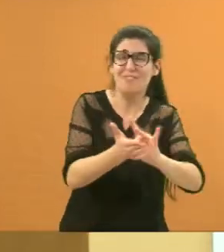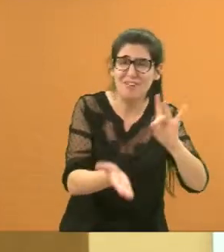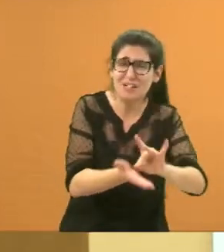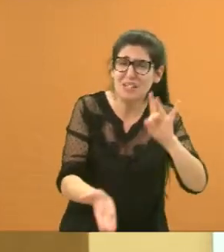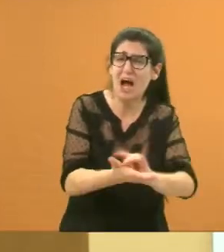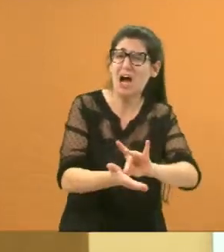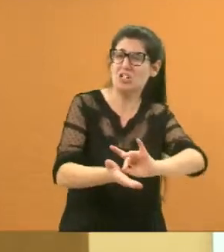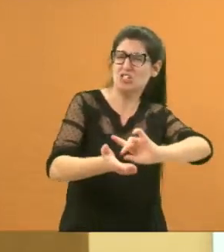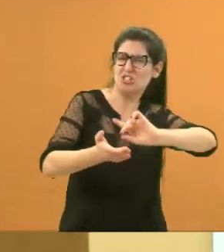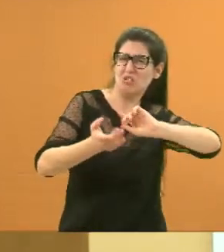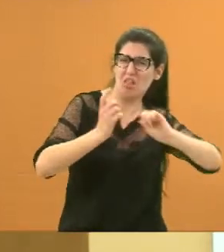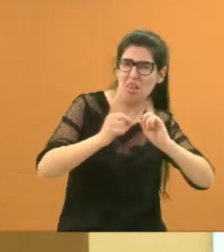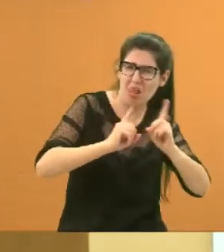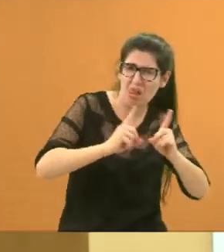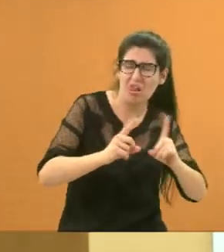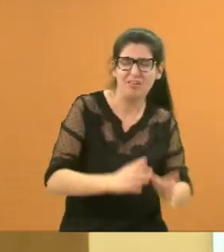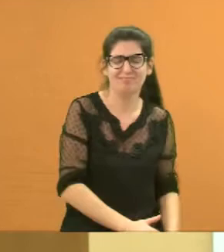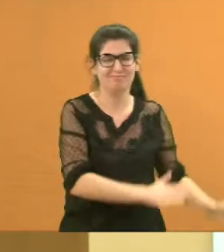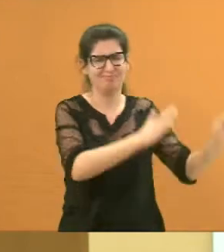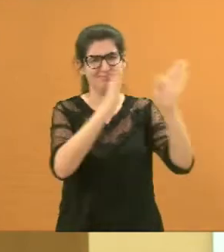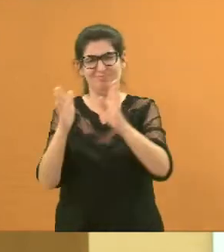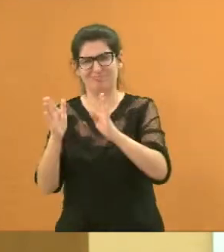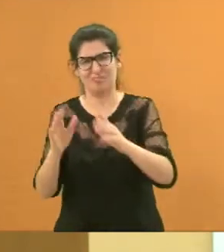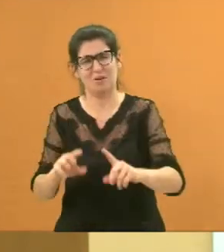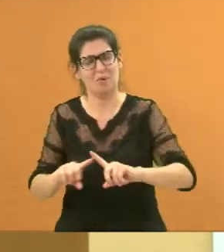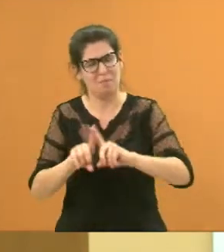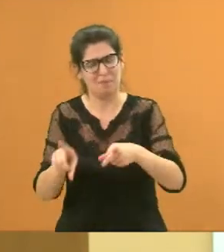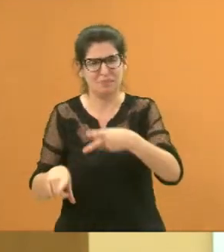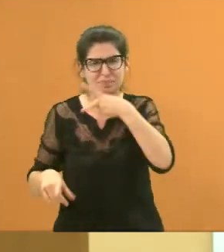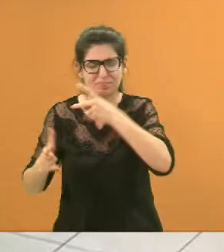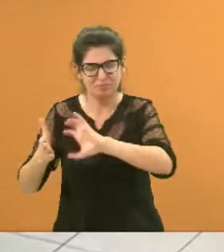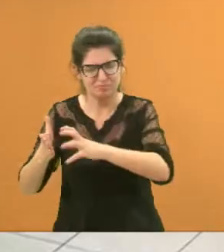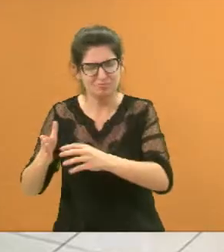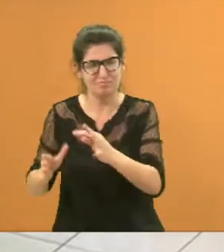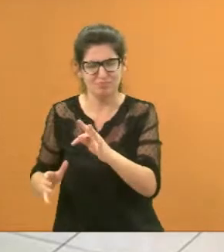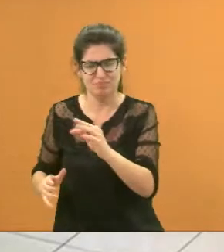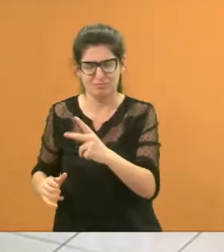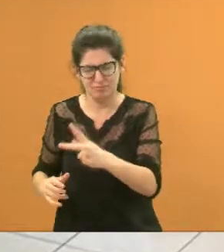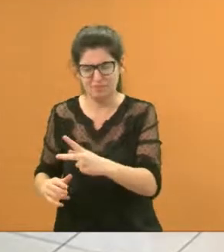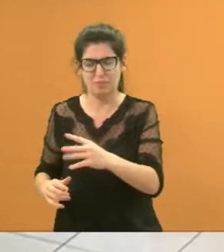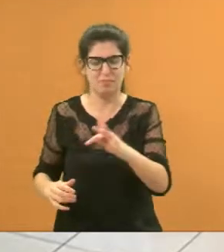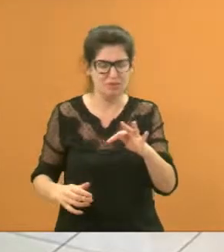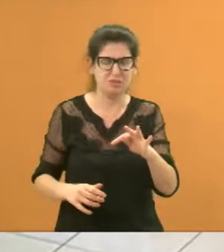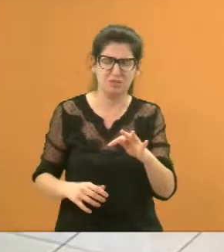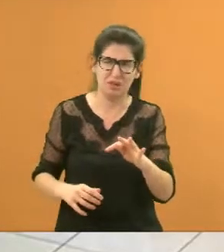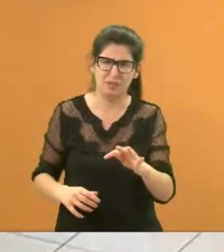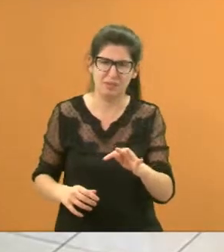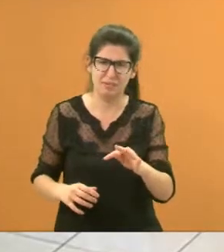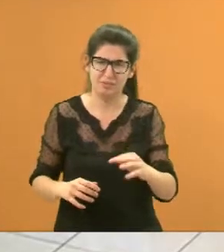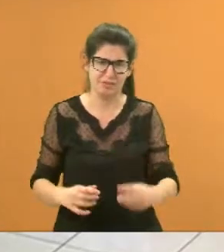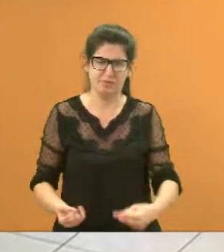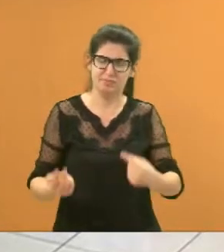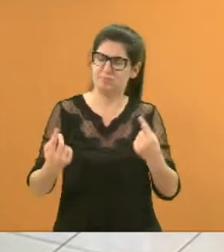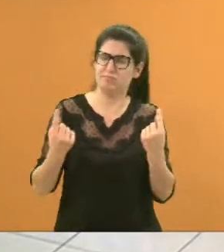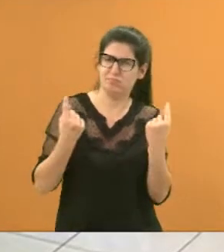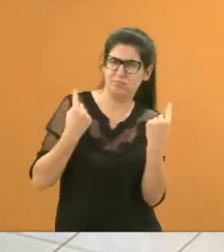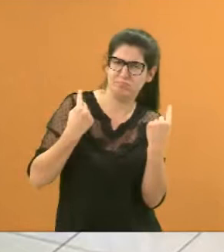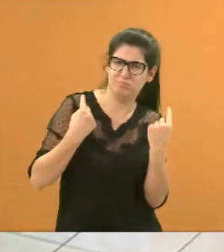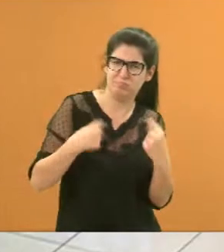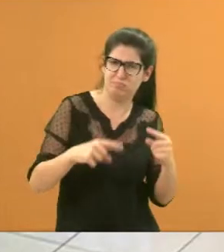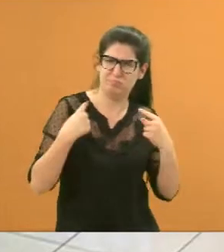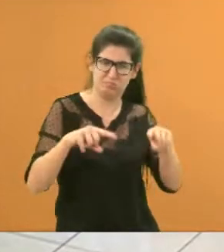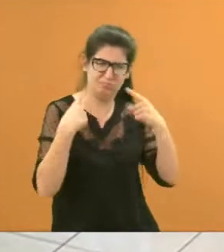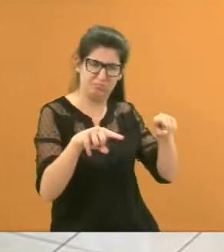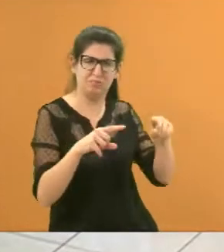dois pesos, duas medidas, mas aqui, fico muito tranquilo de falar isso para o Derbal, para o Lucimar, para o Rodrigo, que são do PSDB, assim como o Juarez do